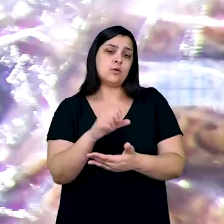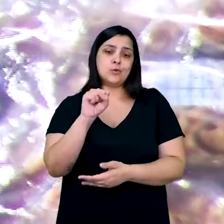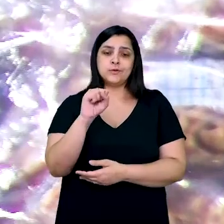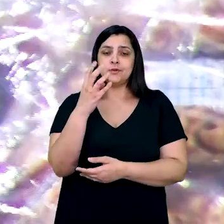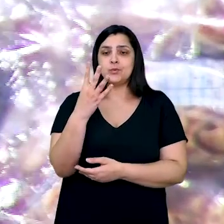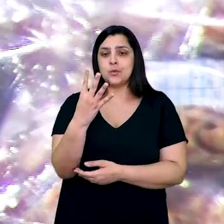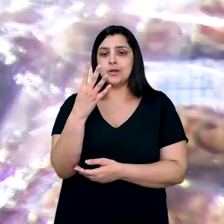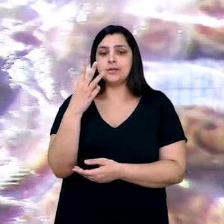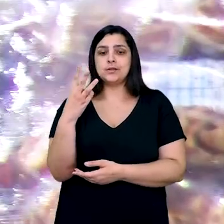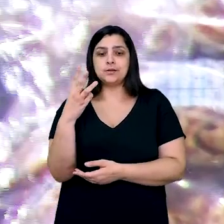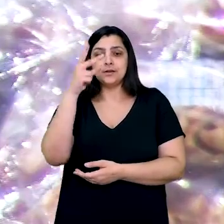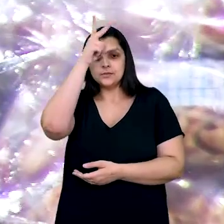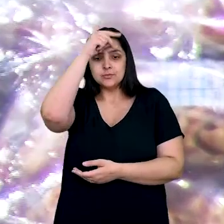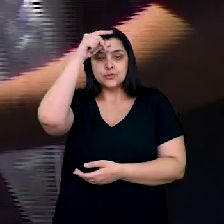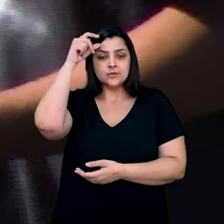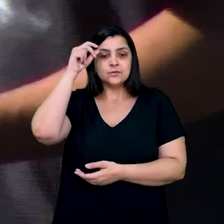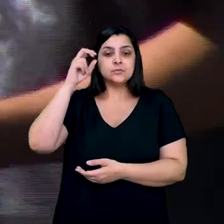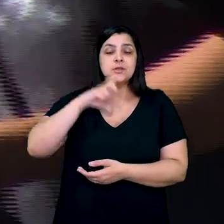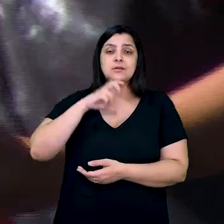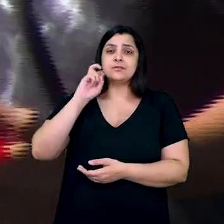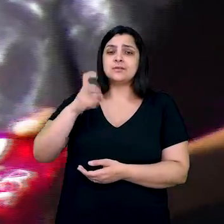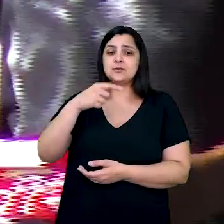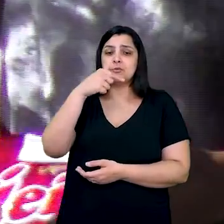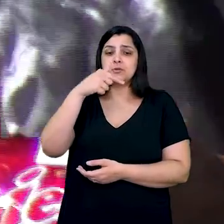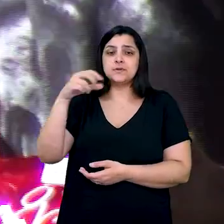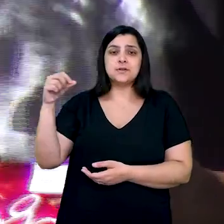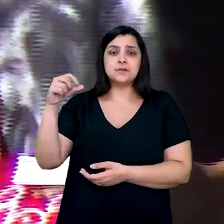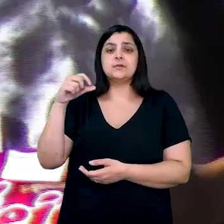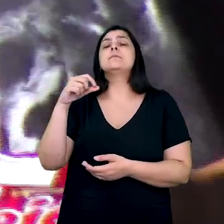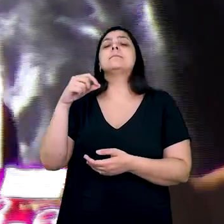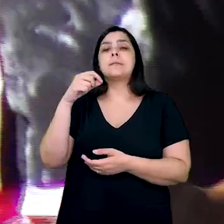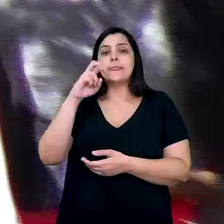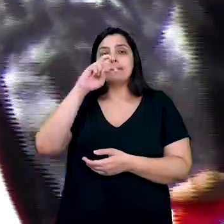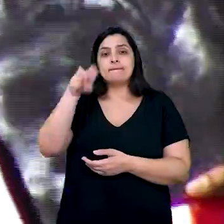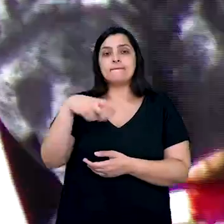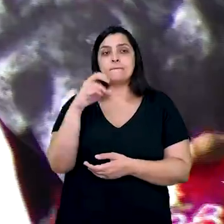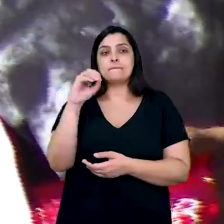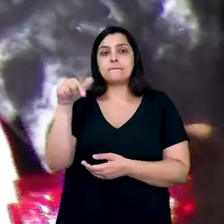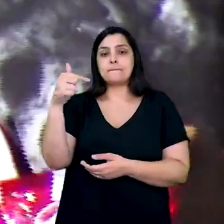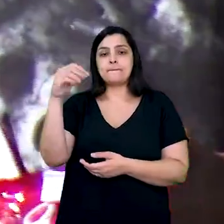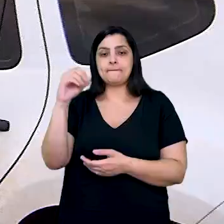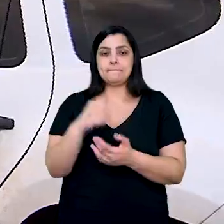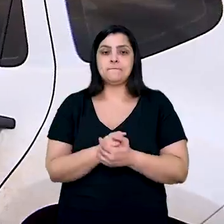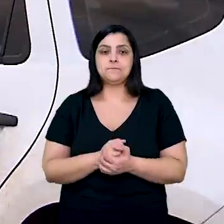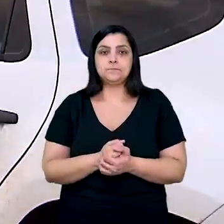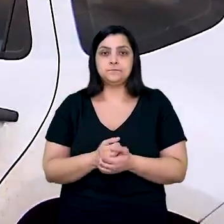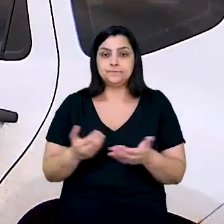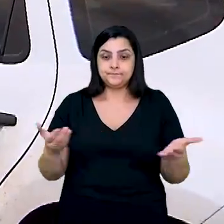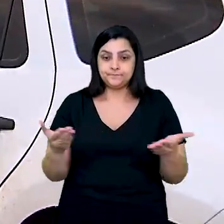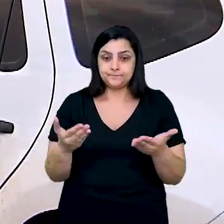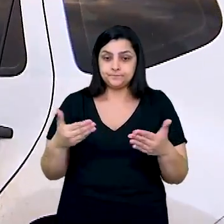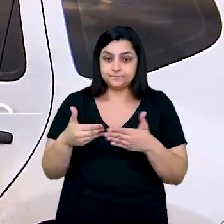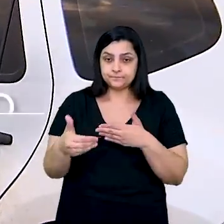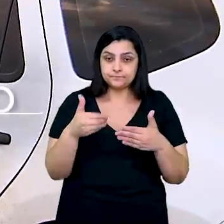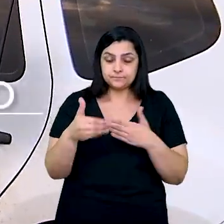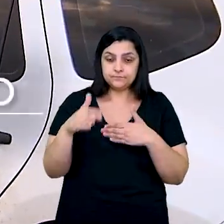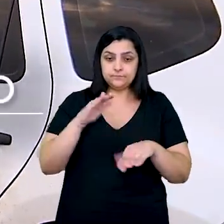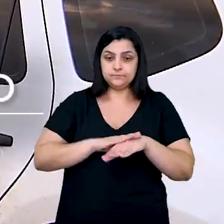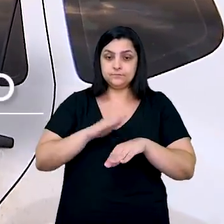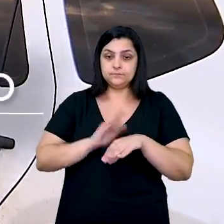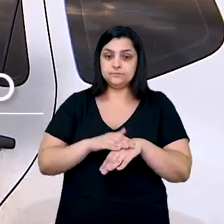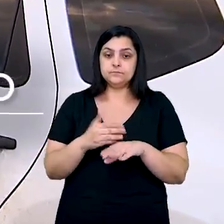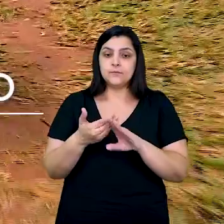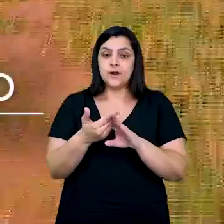em 843 dos 5.570 municípios do país. Só neste ano, as